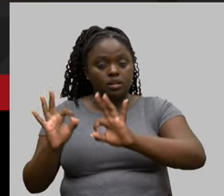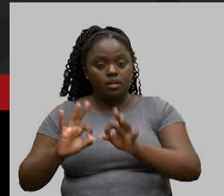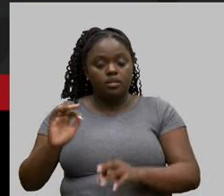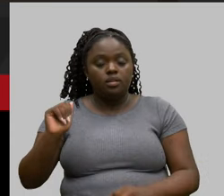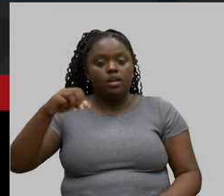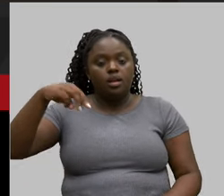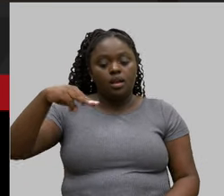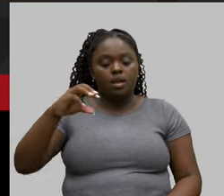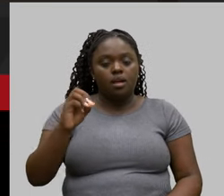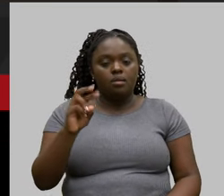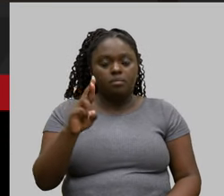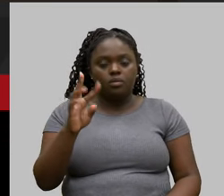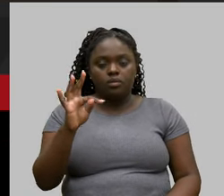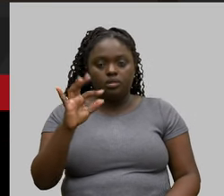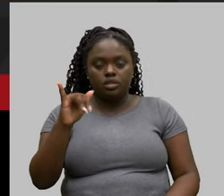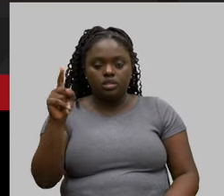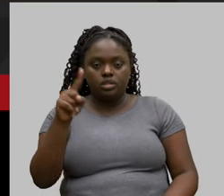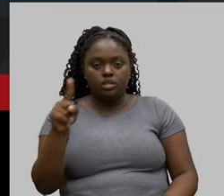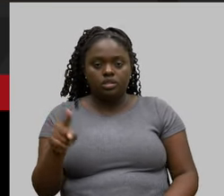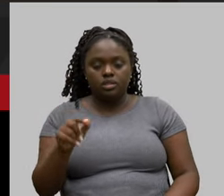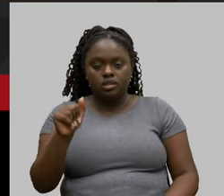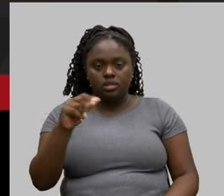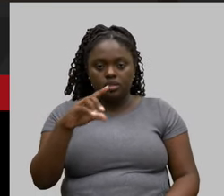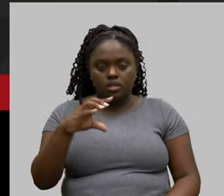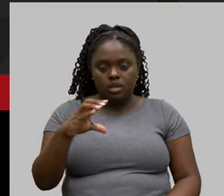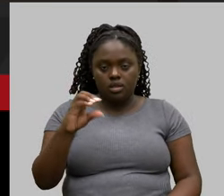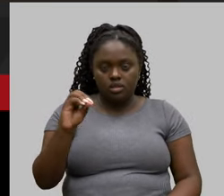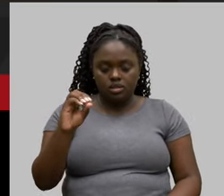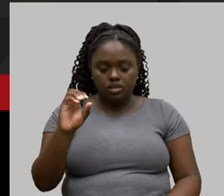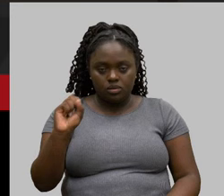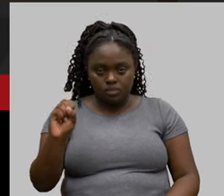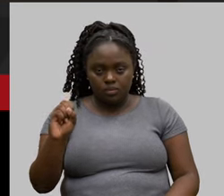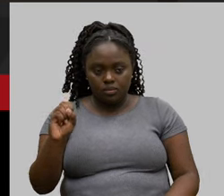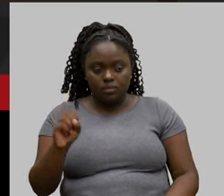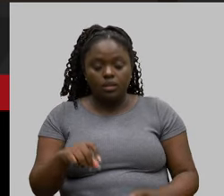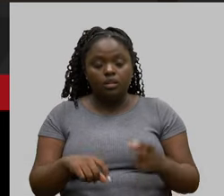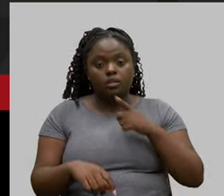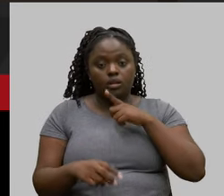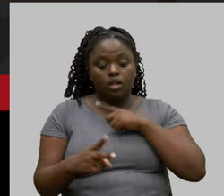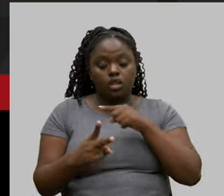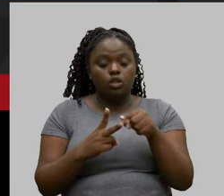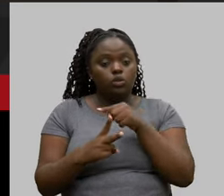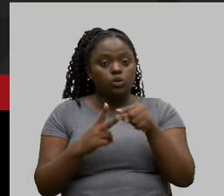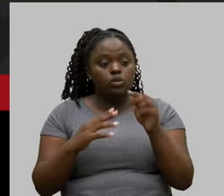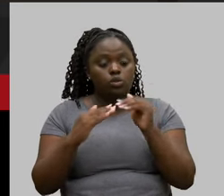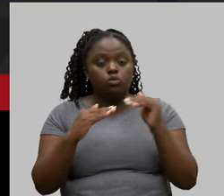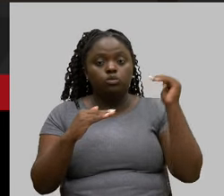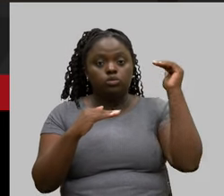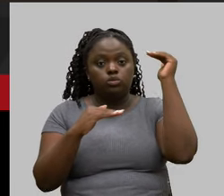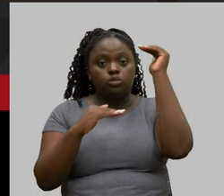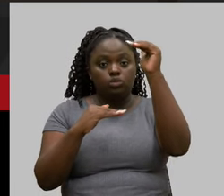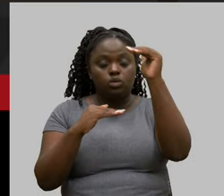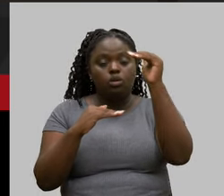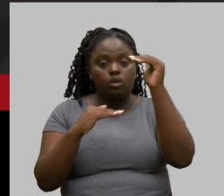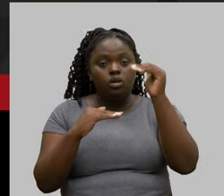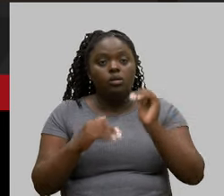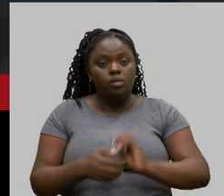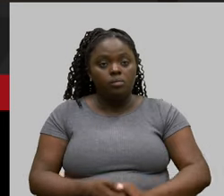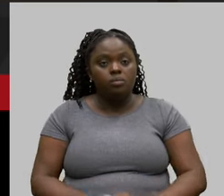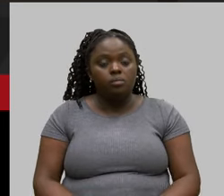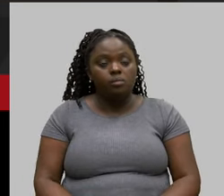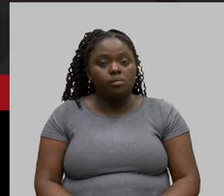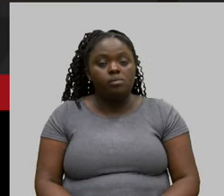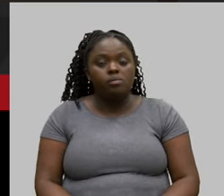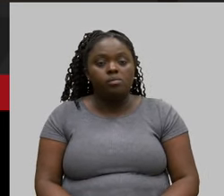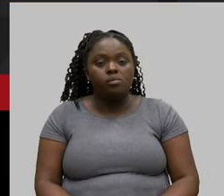dois regimes próprios superavitários mas com duas formas de equacionamento tanto a segregação da massa quanto o plano de